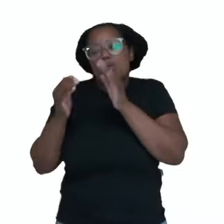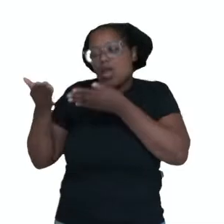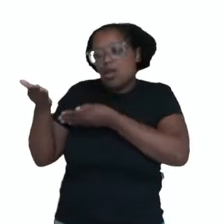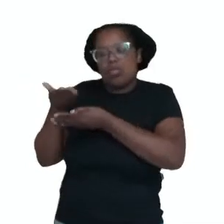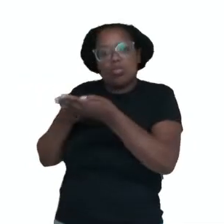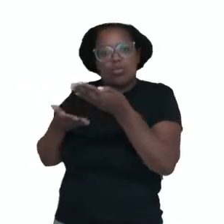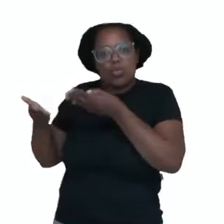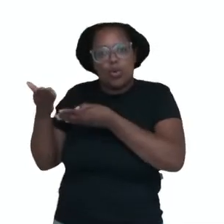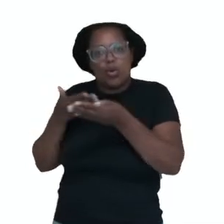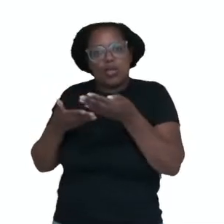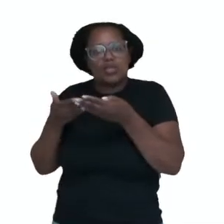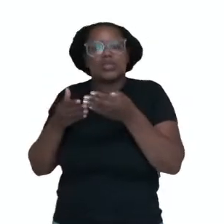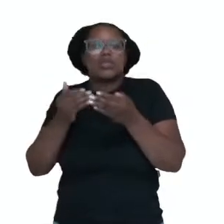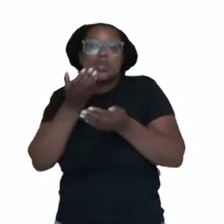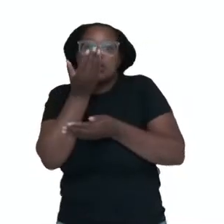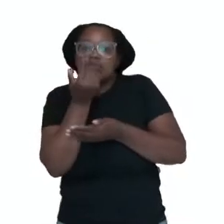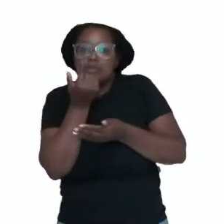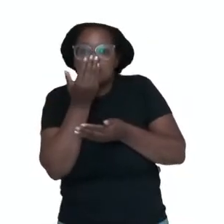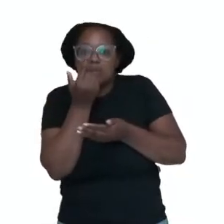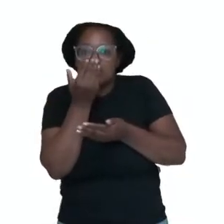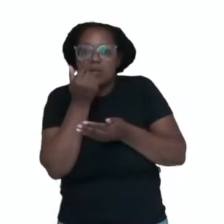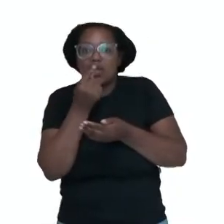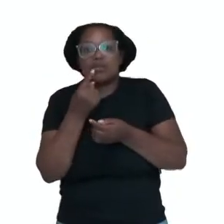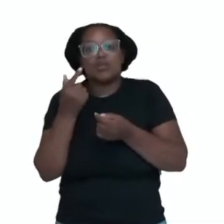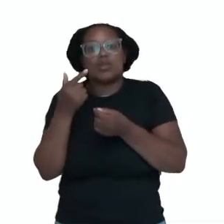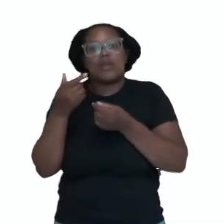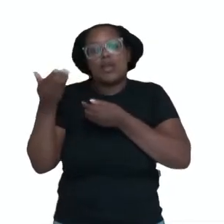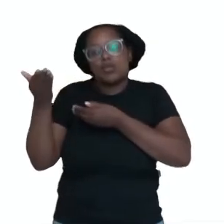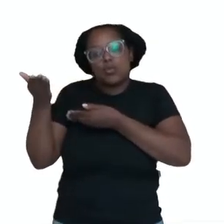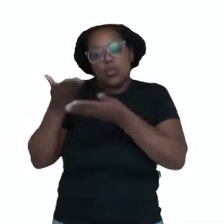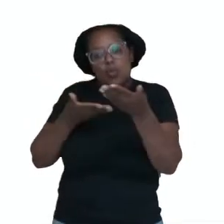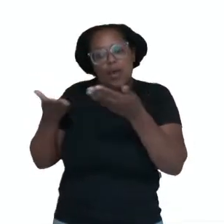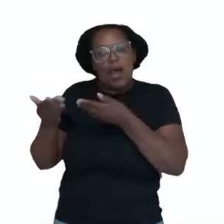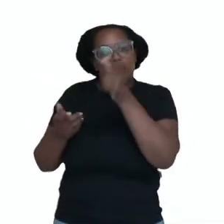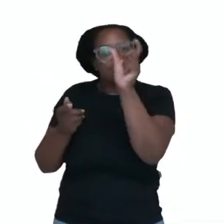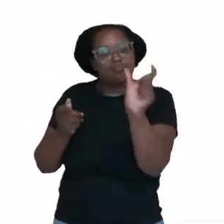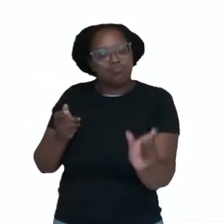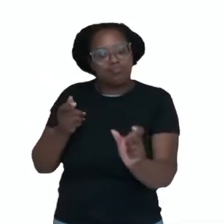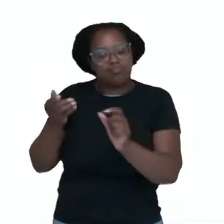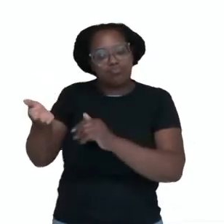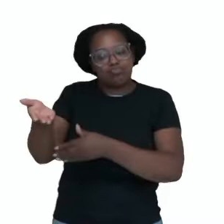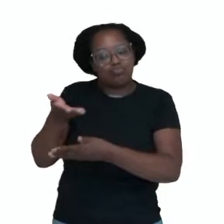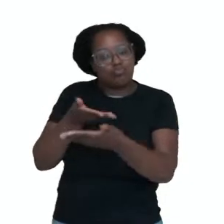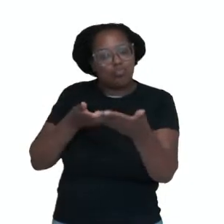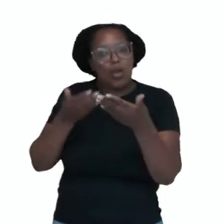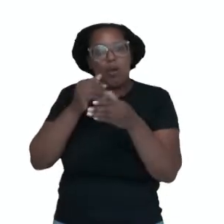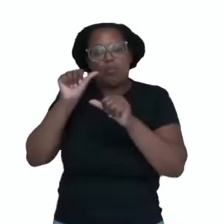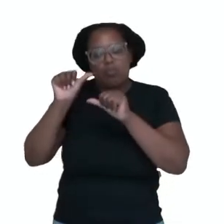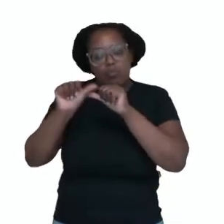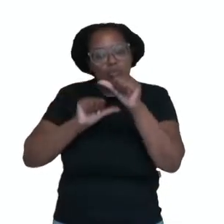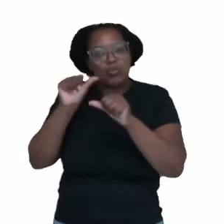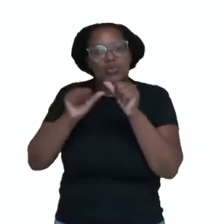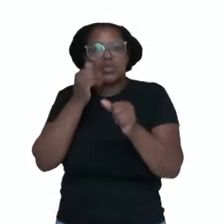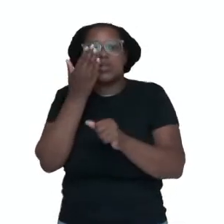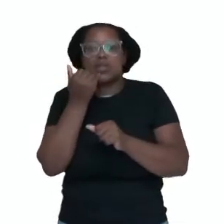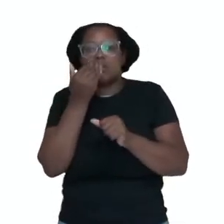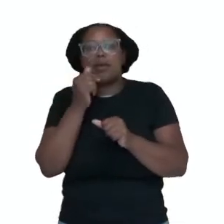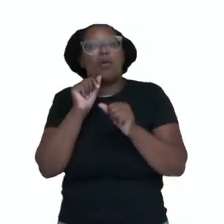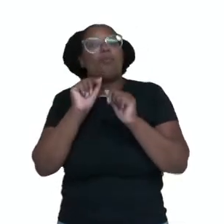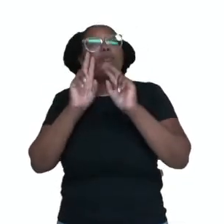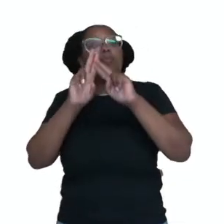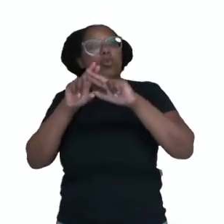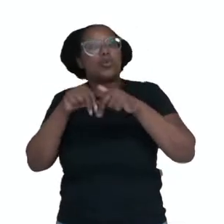organismos que servem de alimento uns aos outros. É uma relação de alimentação, por isso a